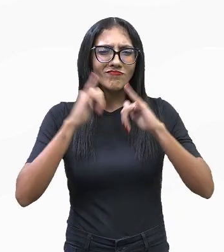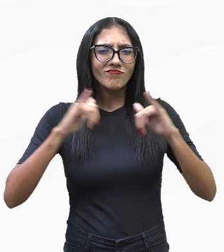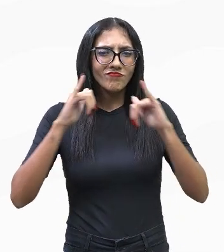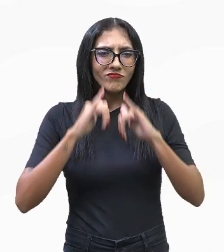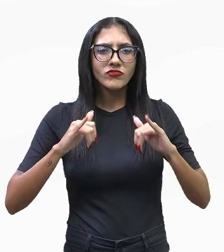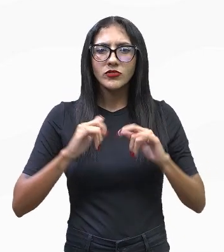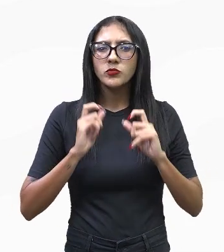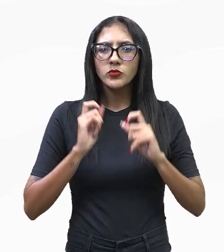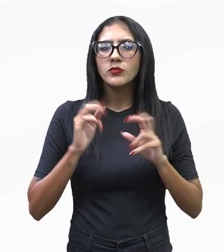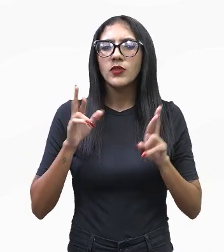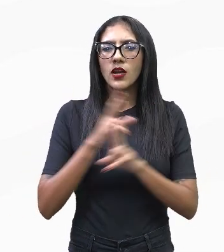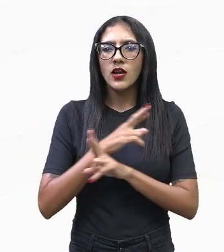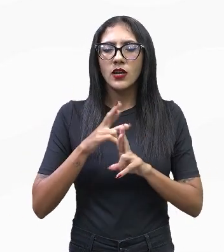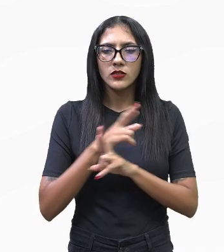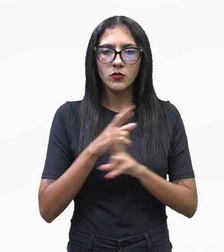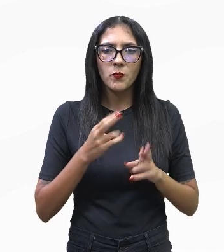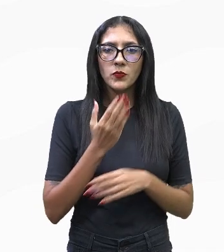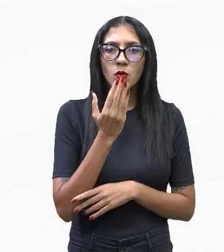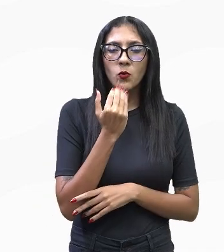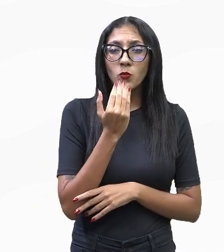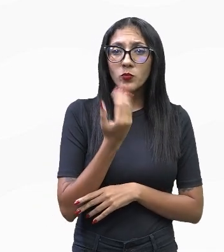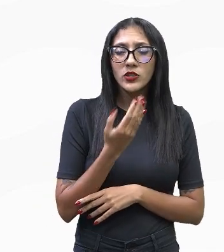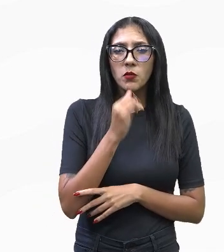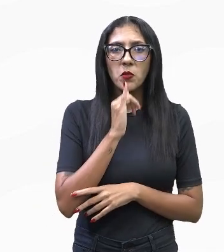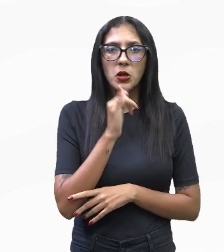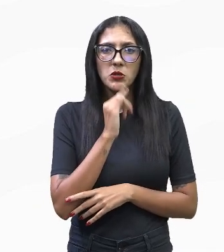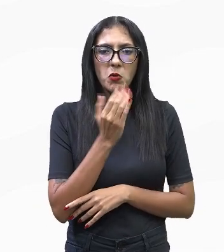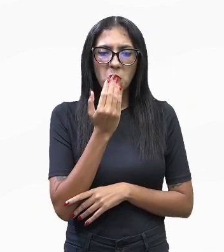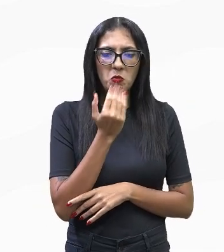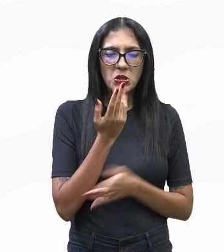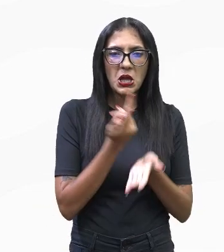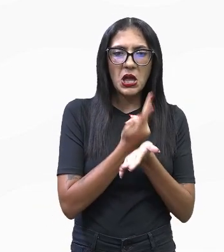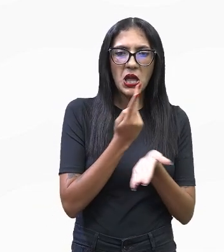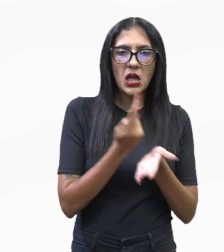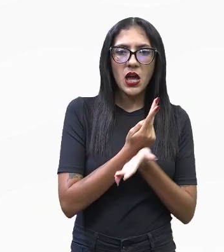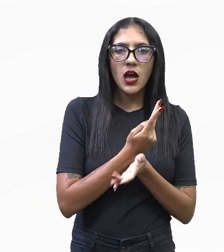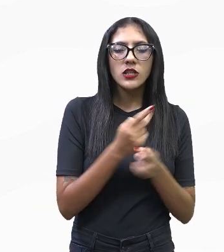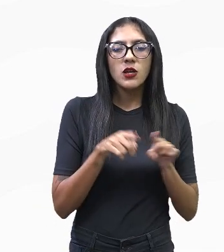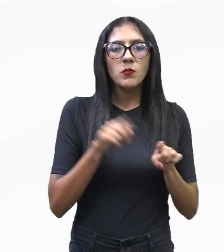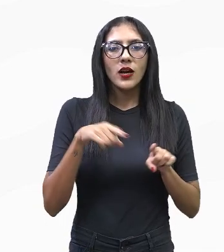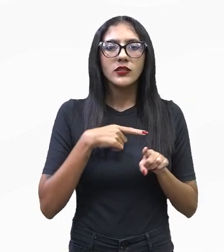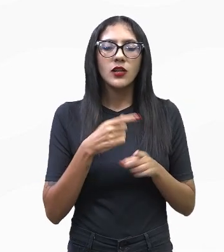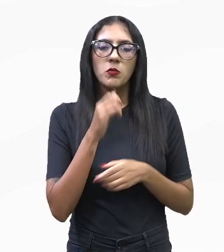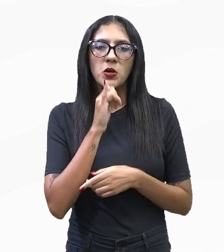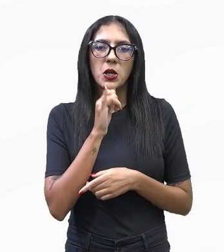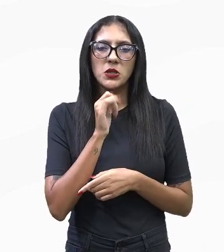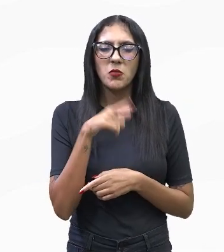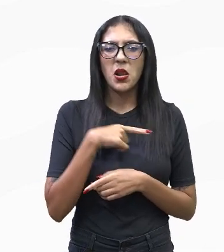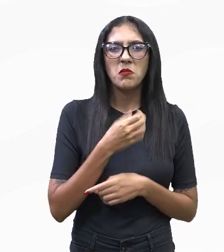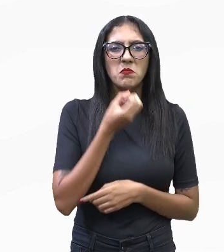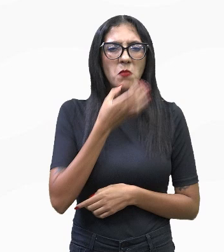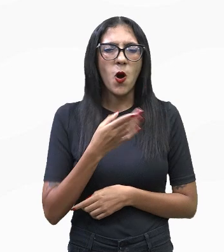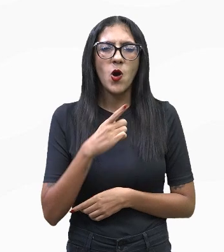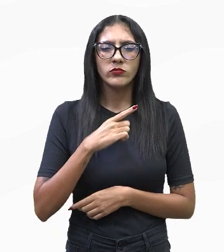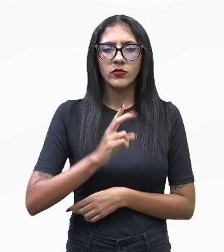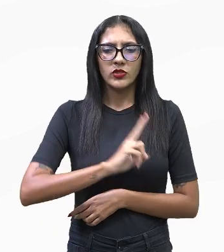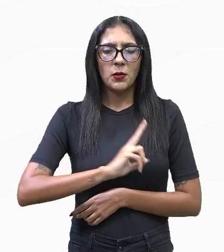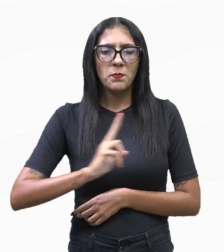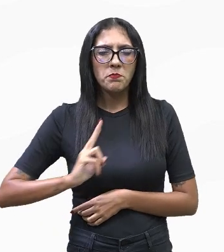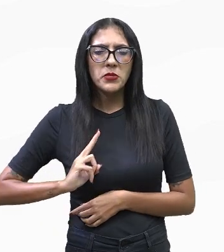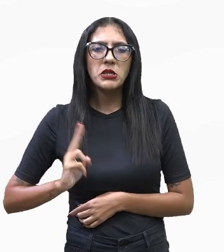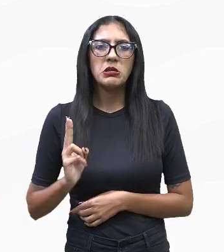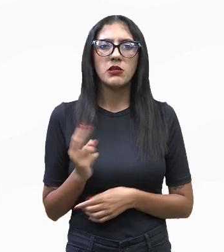quê? Tais alimentos a mensagens positivas, não é isso, doutor? Isso mesmo. Muitas vezes no rótulo vem dizendo que é rico em vitaminas e